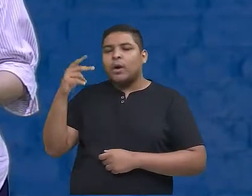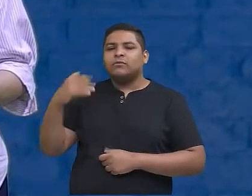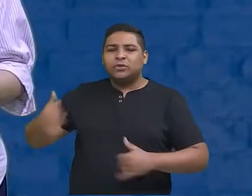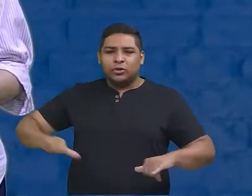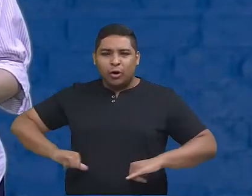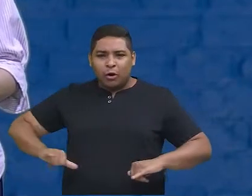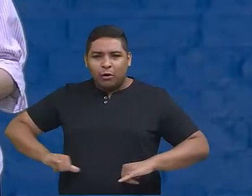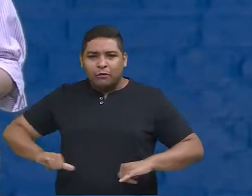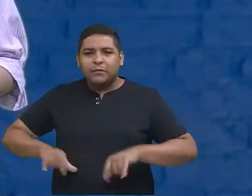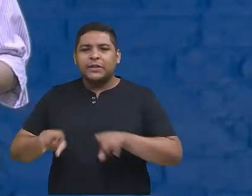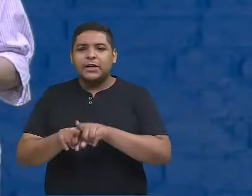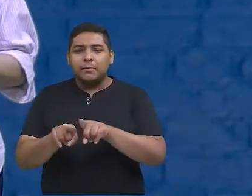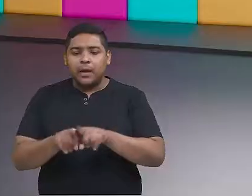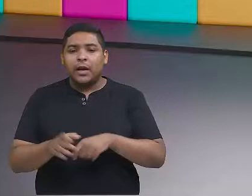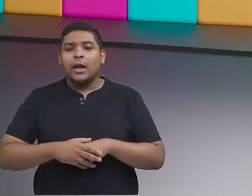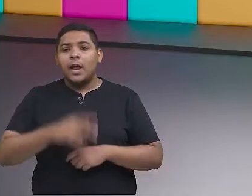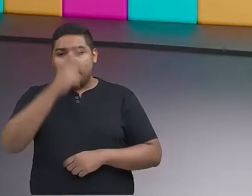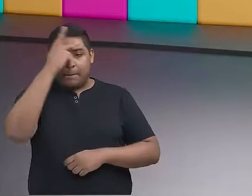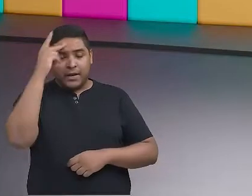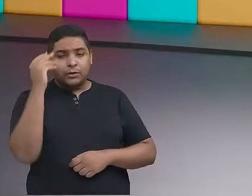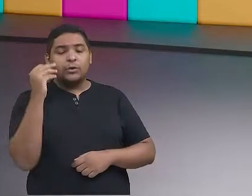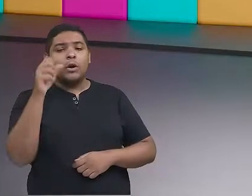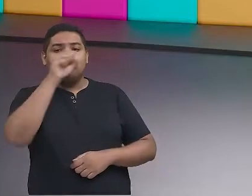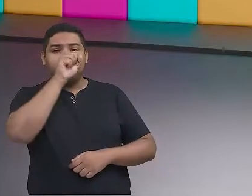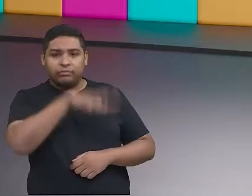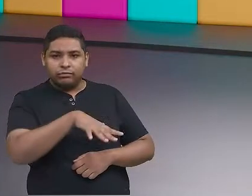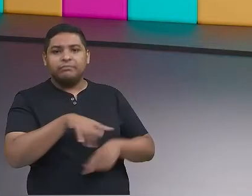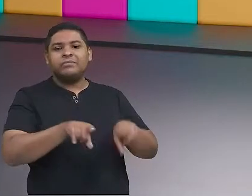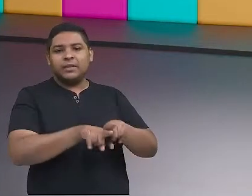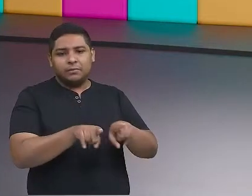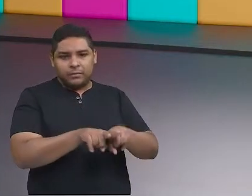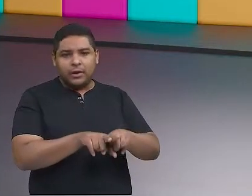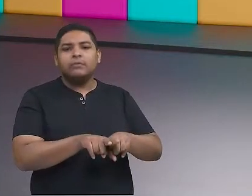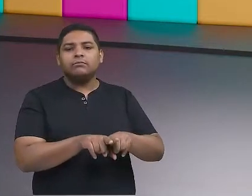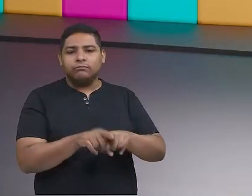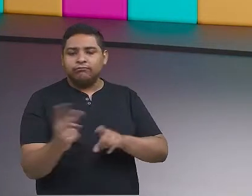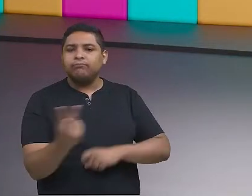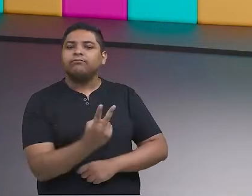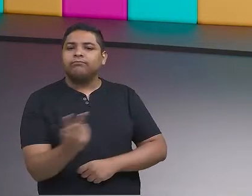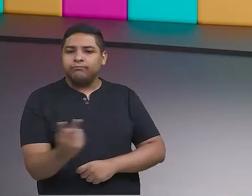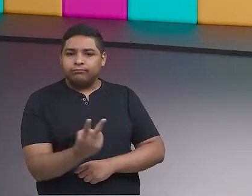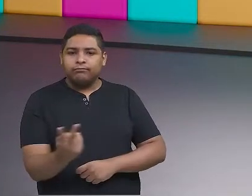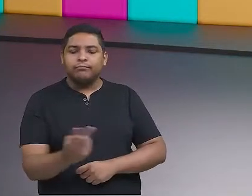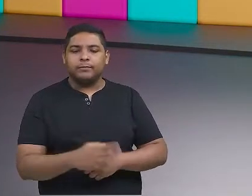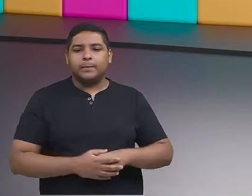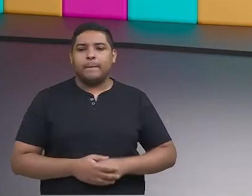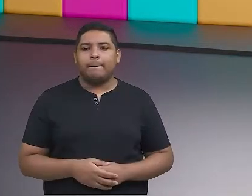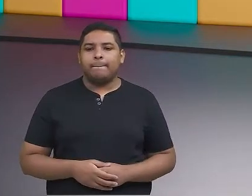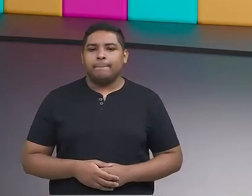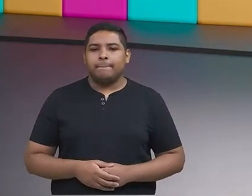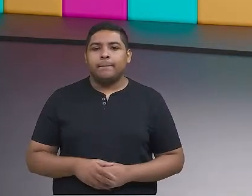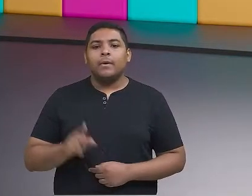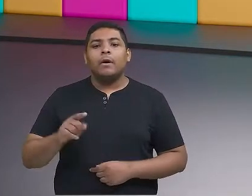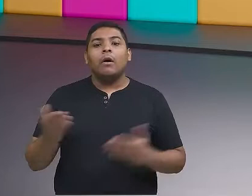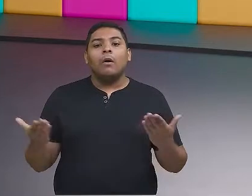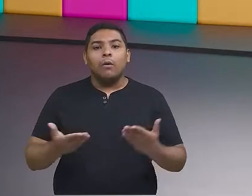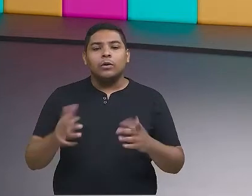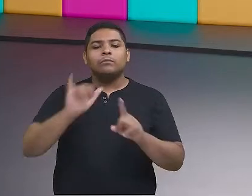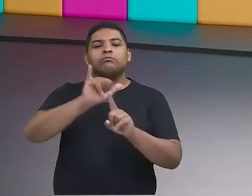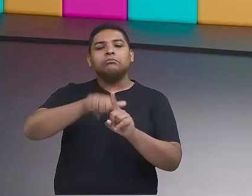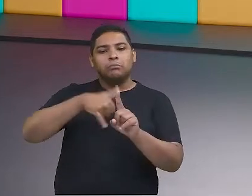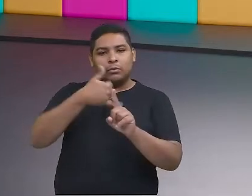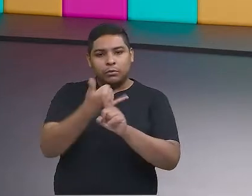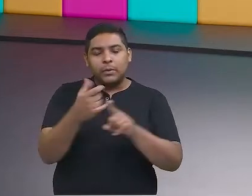agressor, ok? Então, vamos lá. Hoje vamos falar sobre o bullying e a